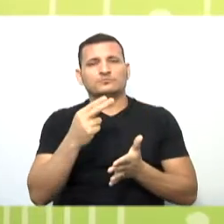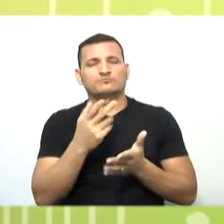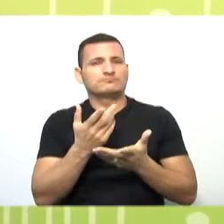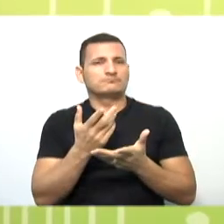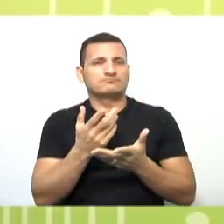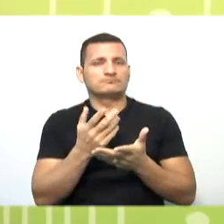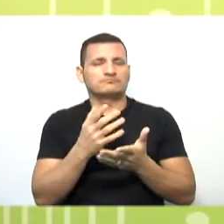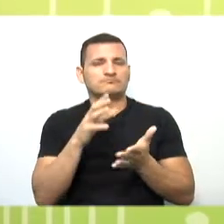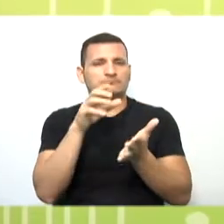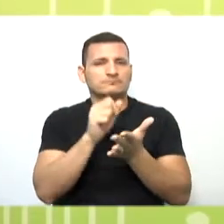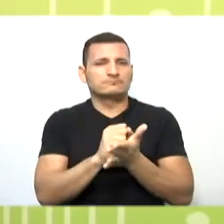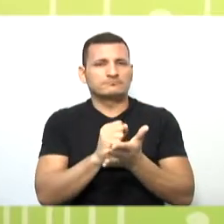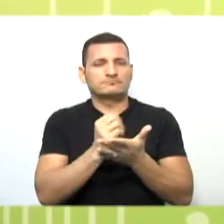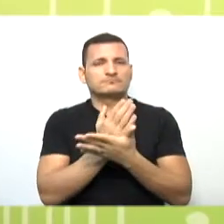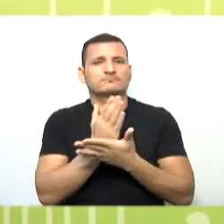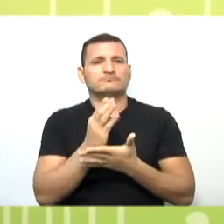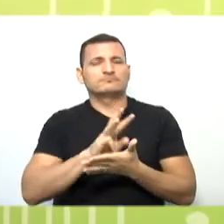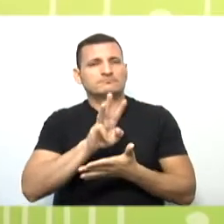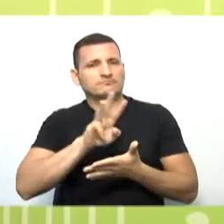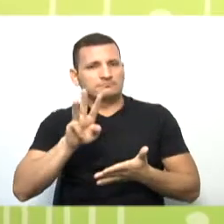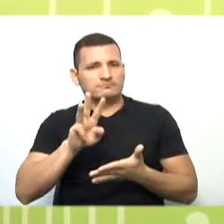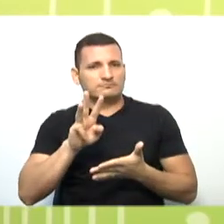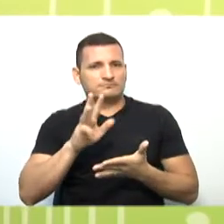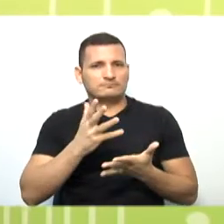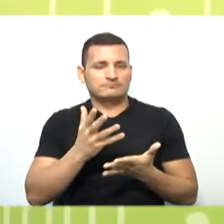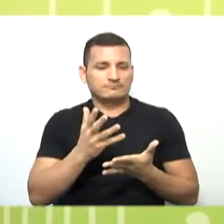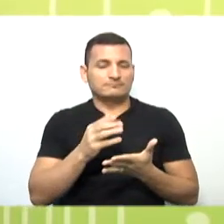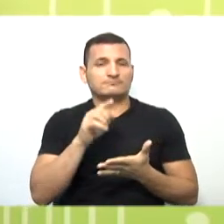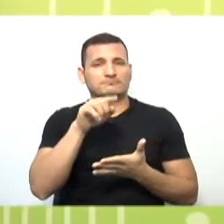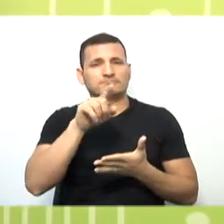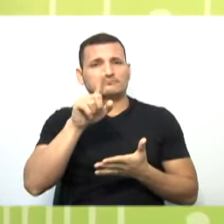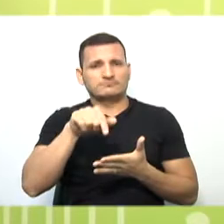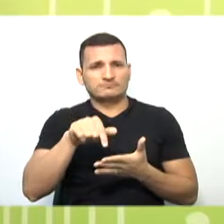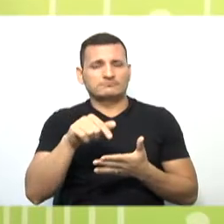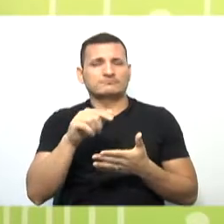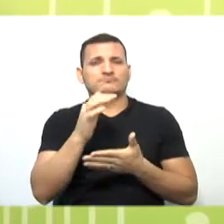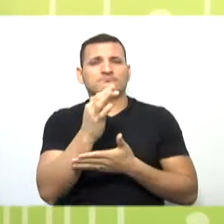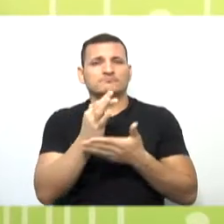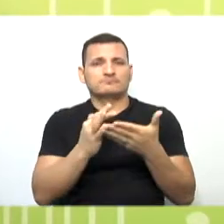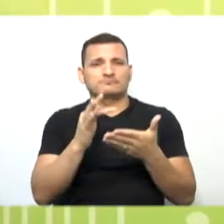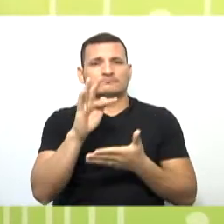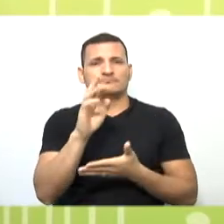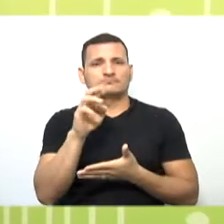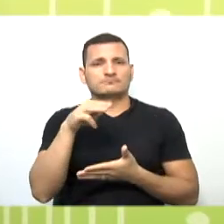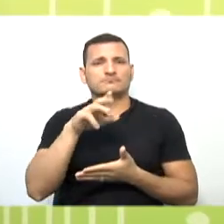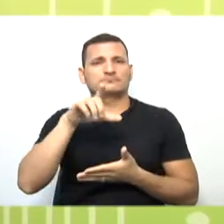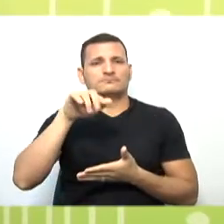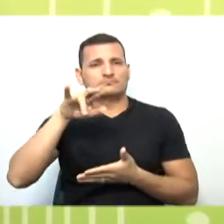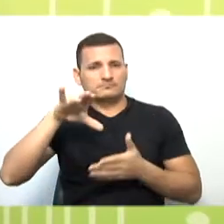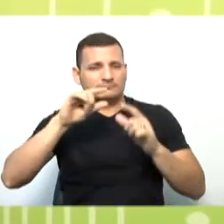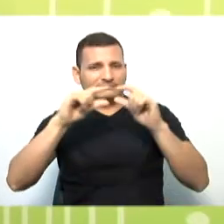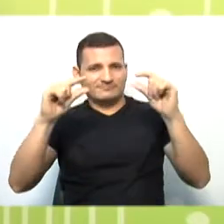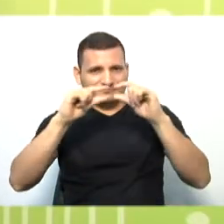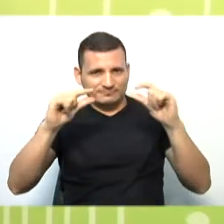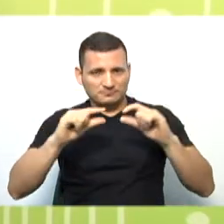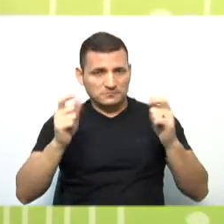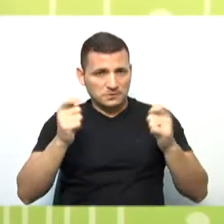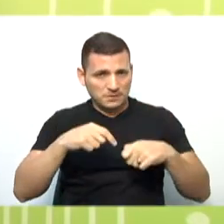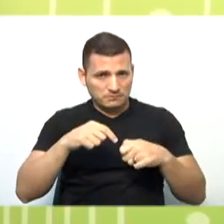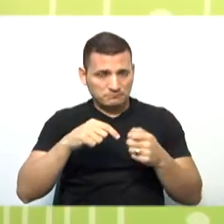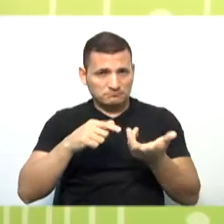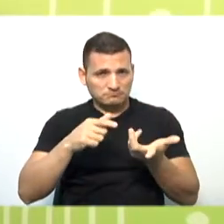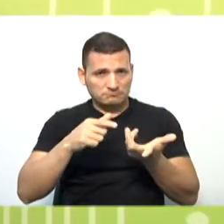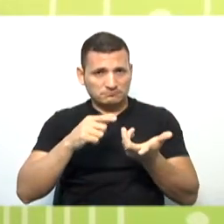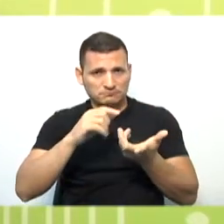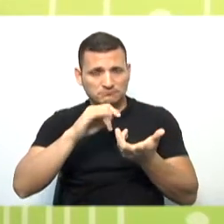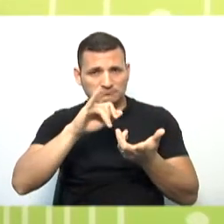matrícula, vai se cadastrar em algum site, alguma coisa assim? Isso são formulários. Então, dá para fazer com JavaScript? Dá para